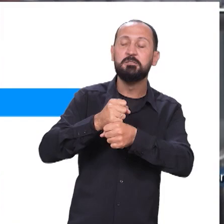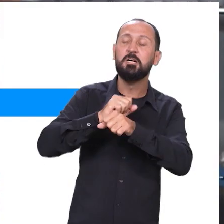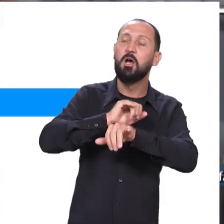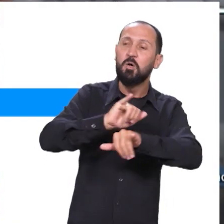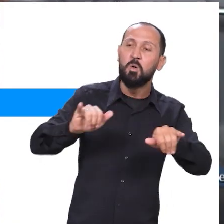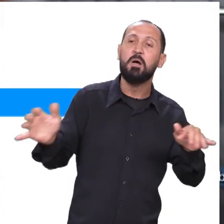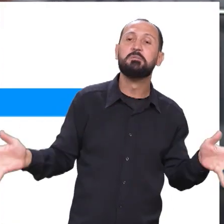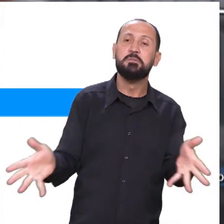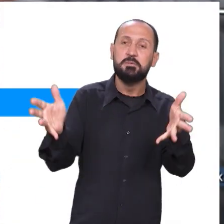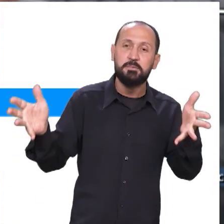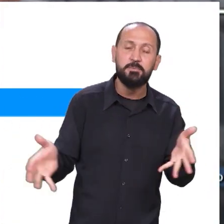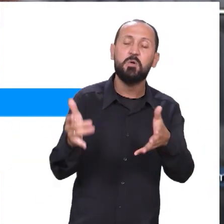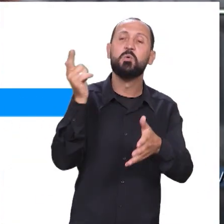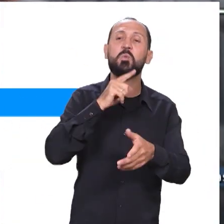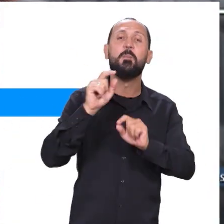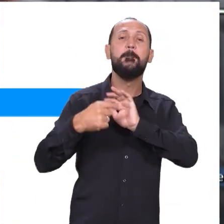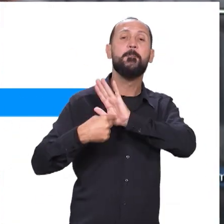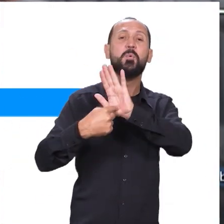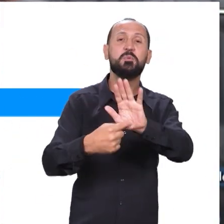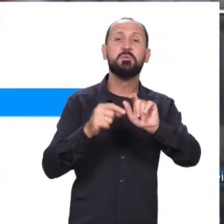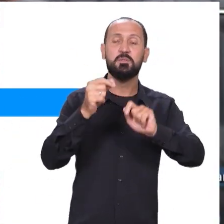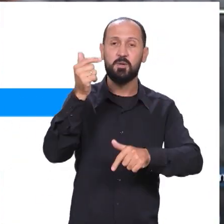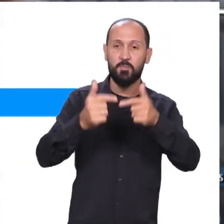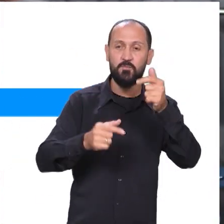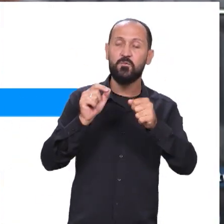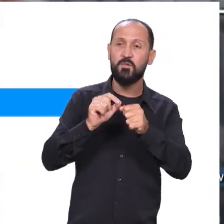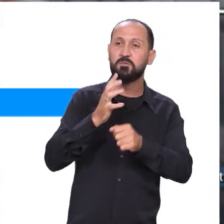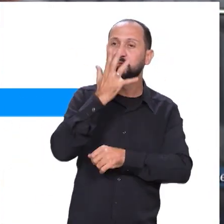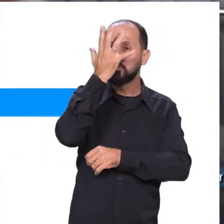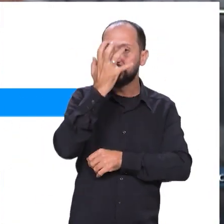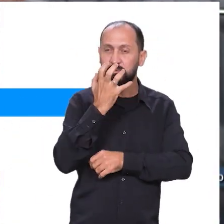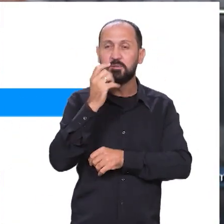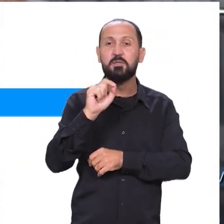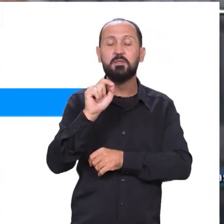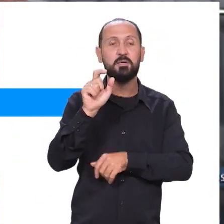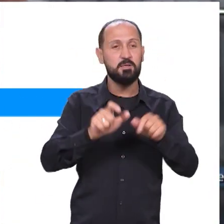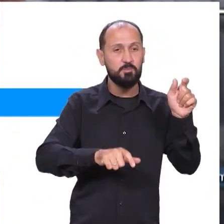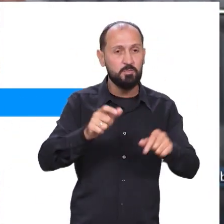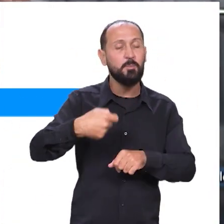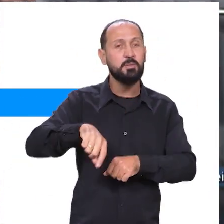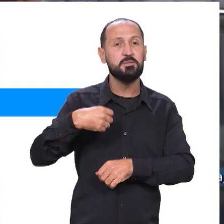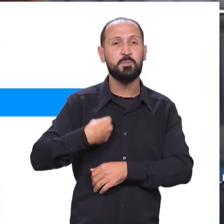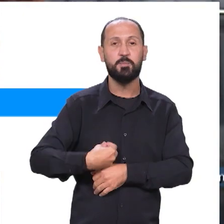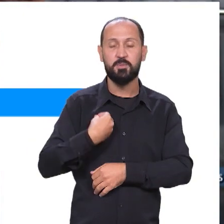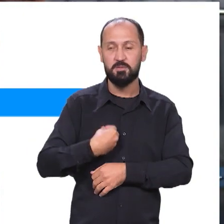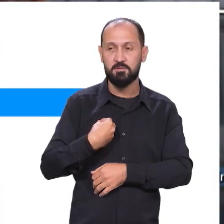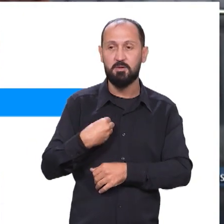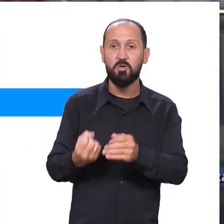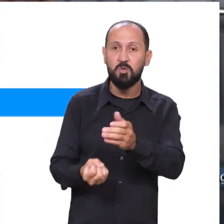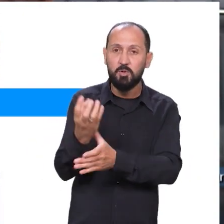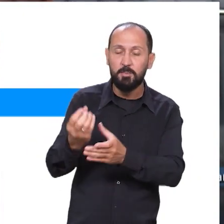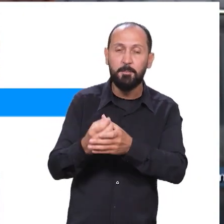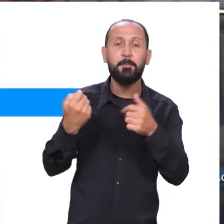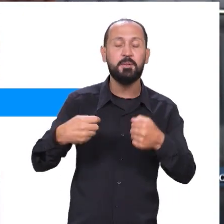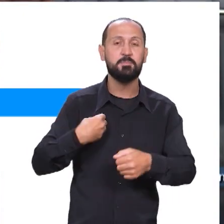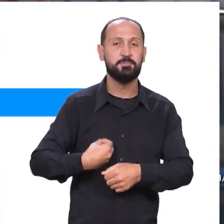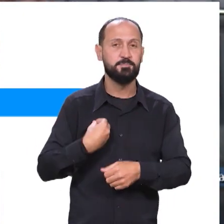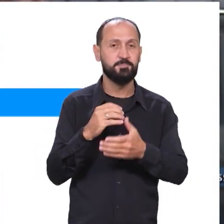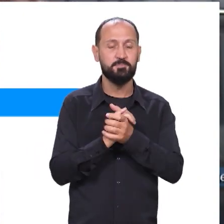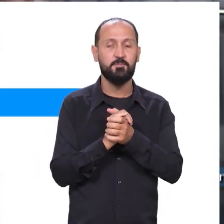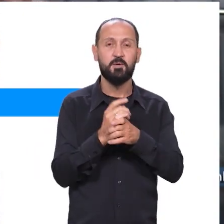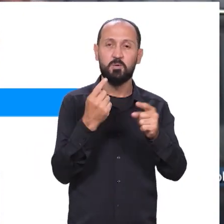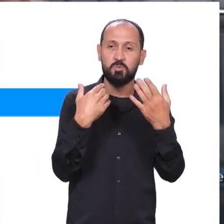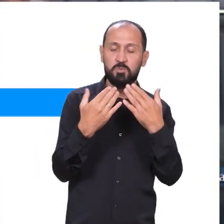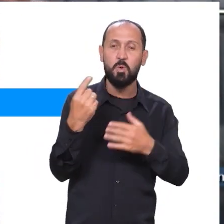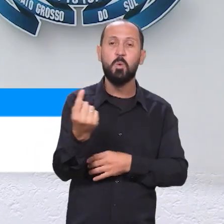temos que realmente fazer campanhas para que a gente possa mostrar que política se faz com seriedade e que as pessoas precisam participar. As gerações que estão